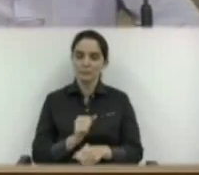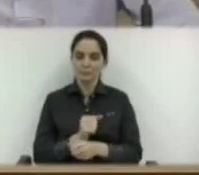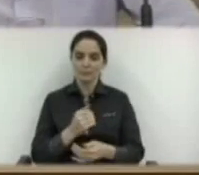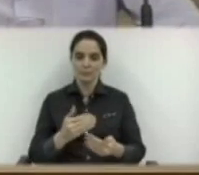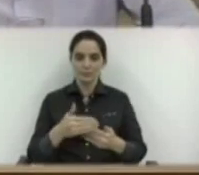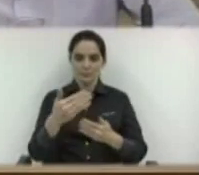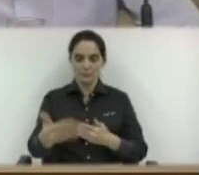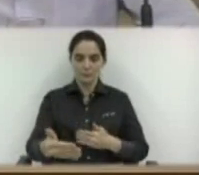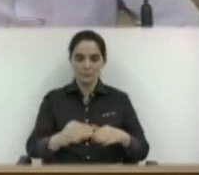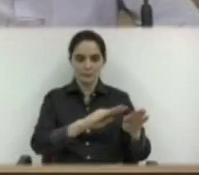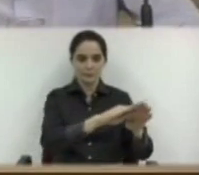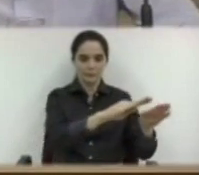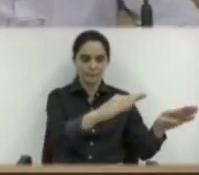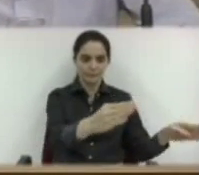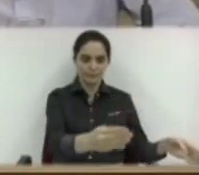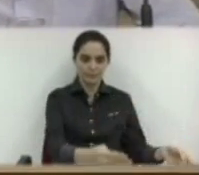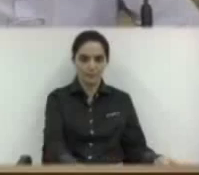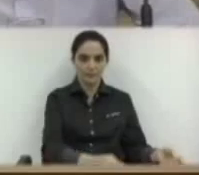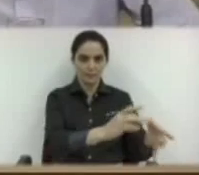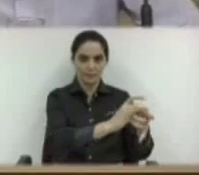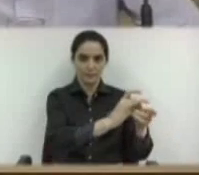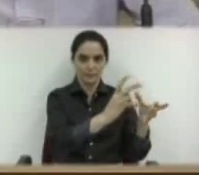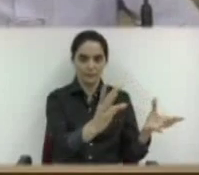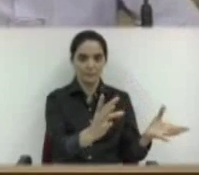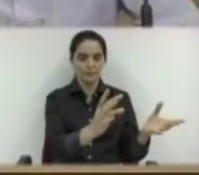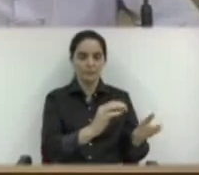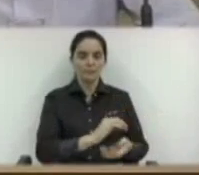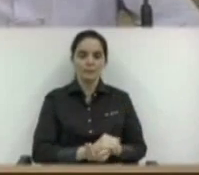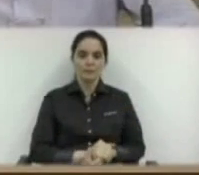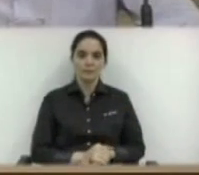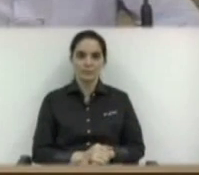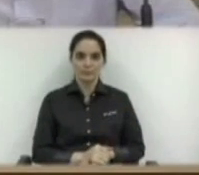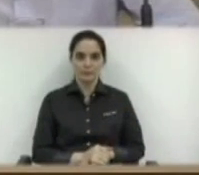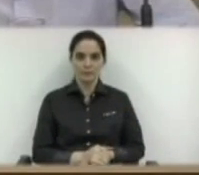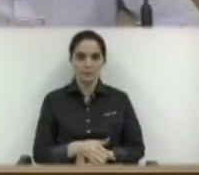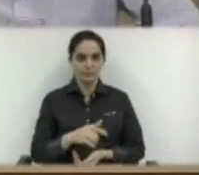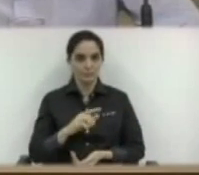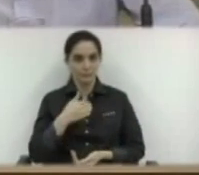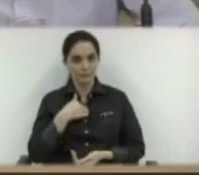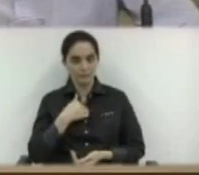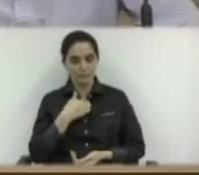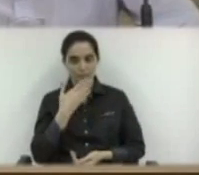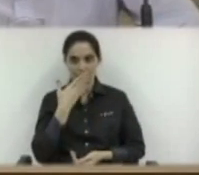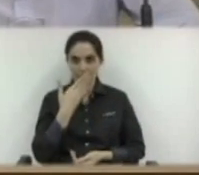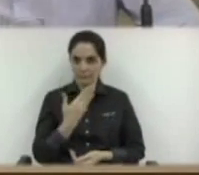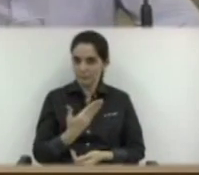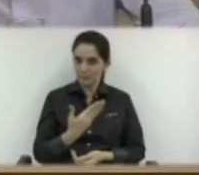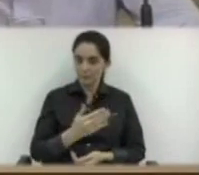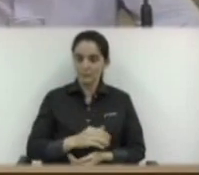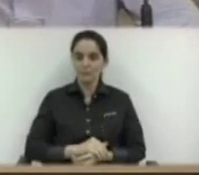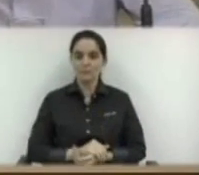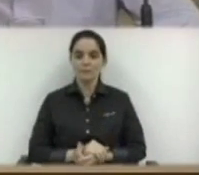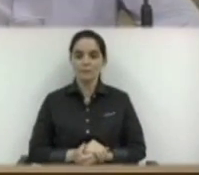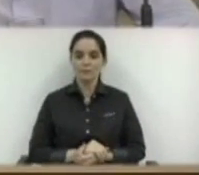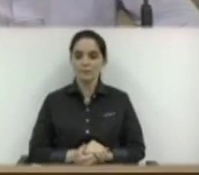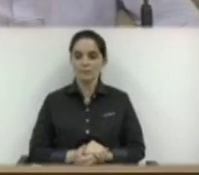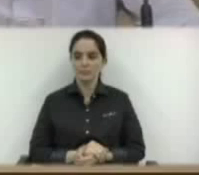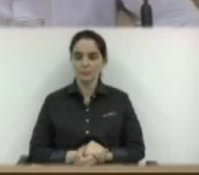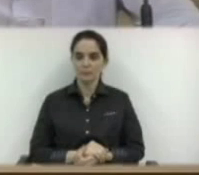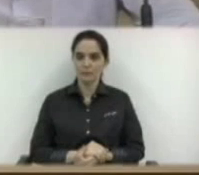e partimos agora para as tribunas livres. Antes, porém, eu peço